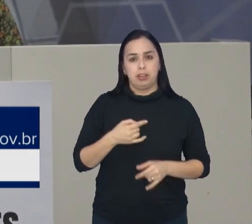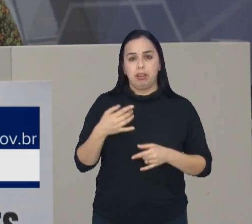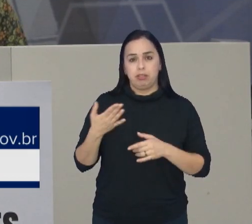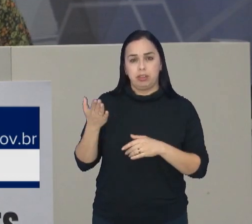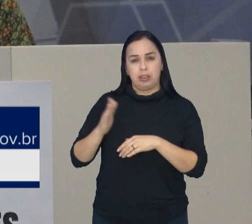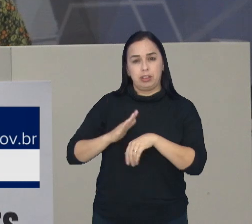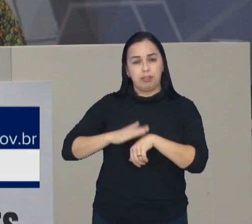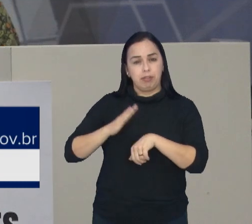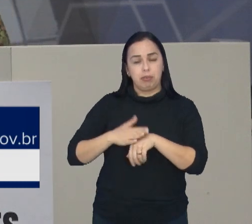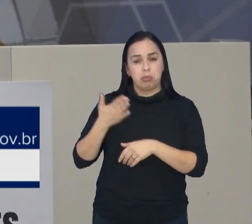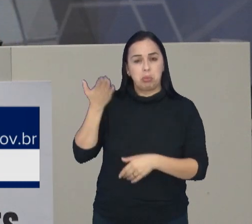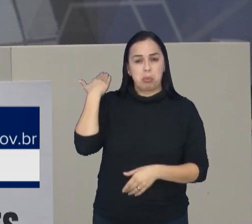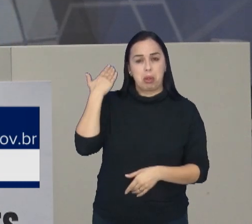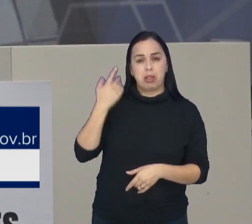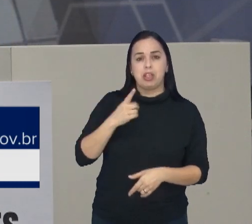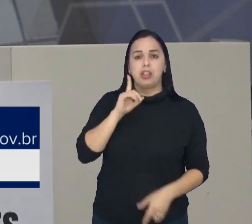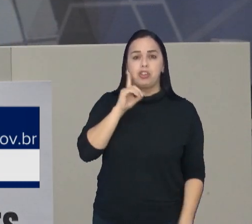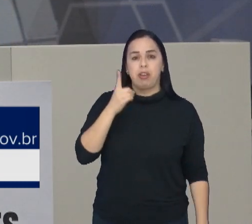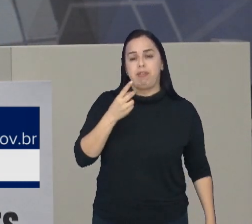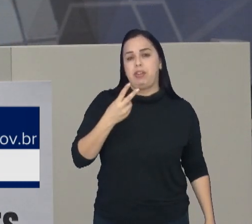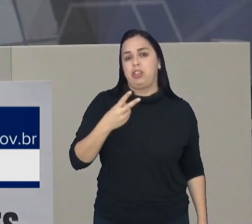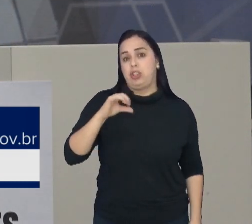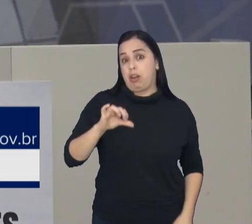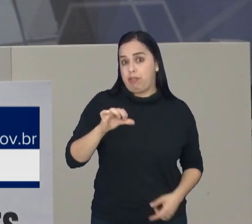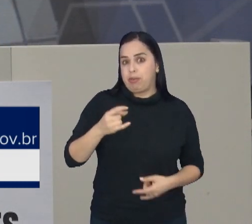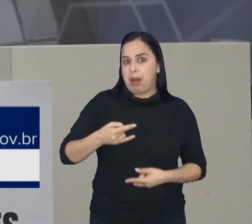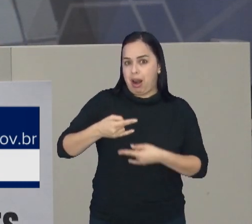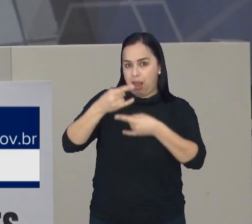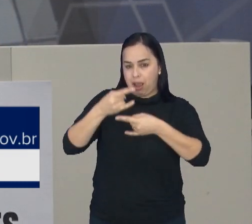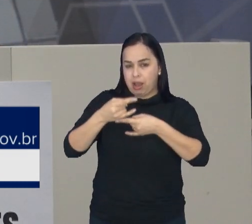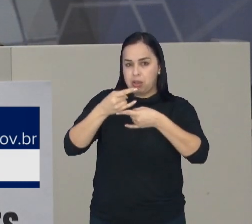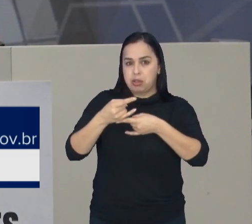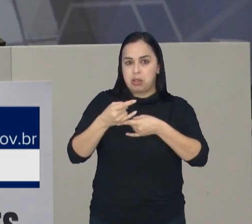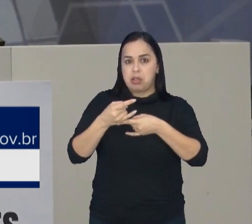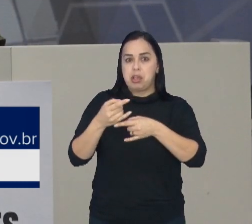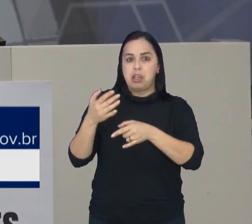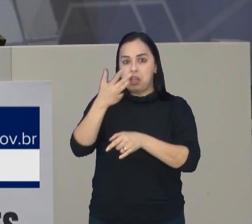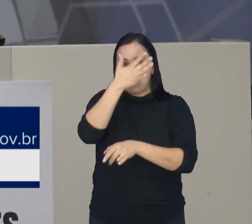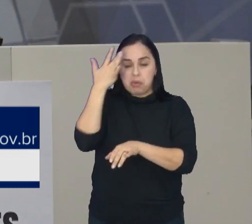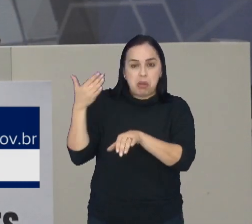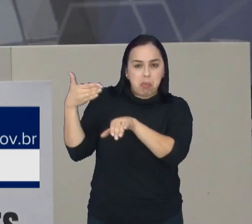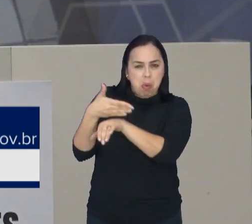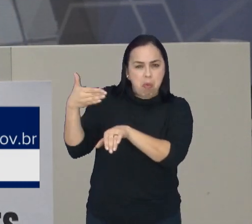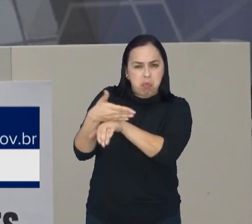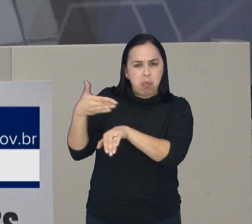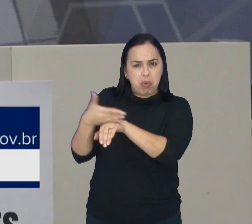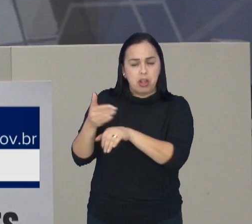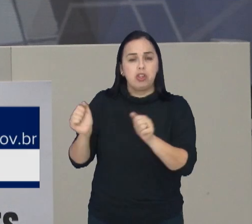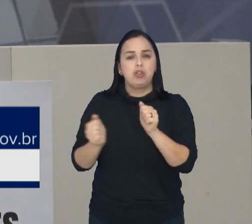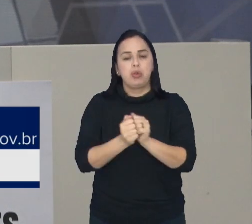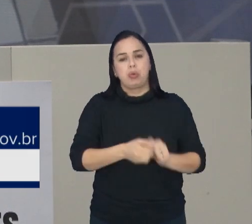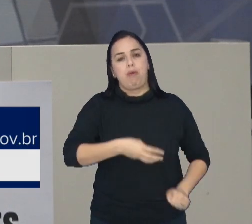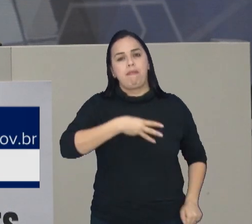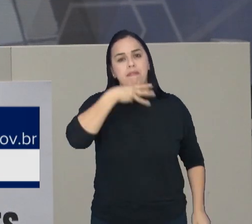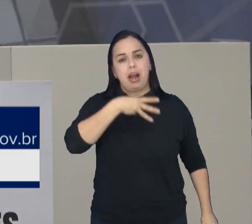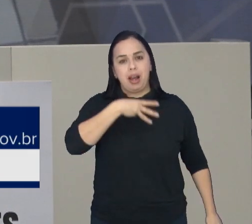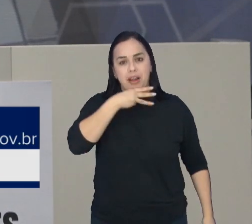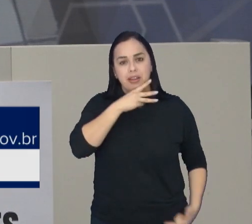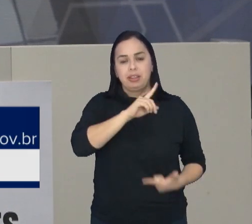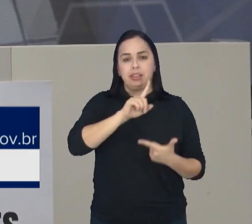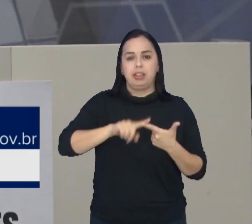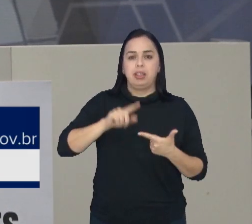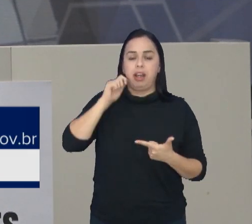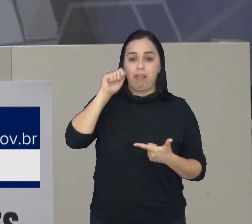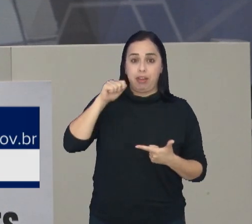dia 29 com uma participação muito grande de professores, junto com o Wagner Balieiro, a